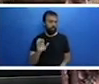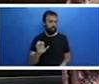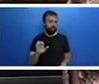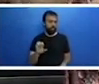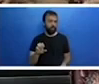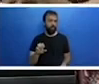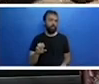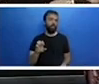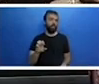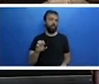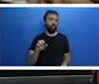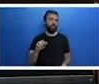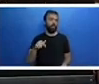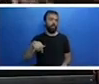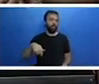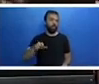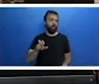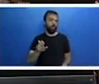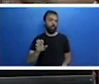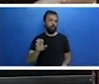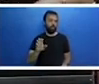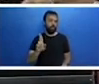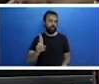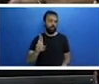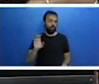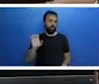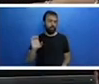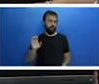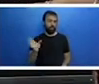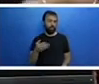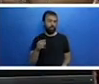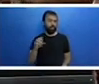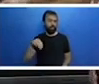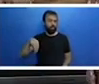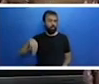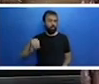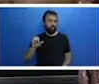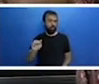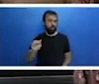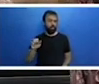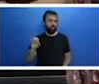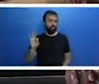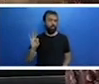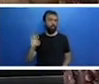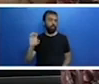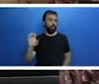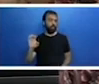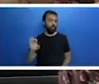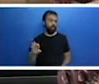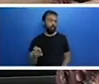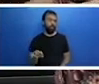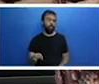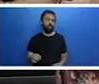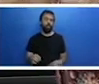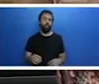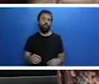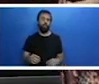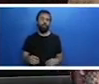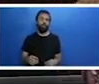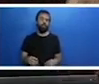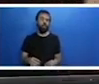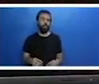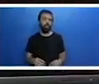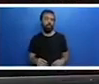direita, a rainha pega. Se for para a esquerda, a rainha pega. Se vem na diagonal, a rainha branca pega. Se vem nessa outra diagonal, a